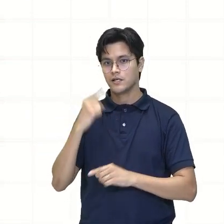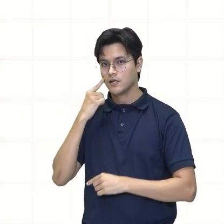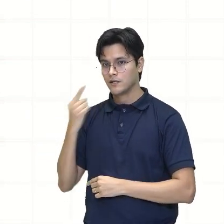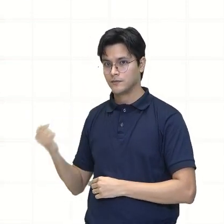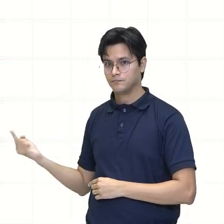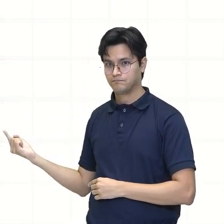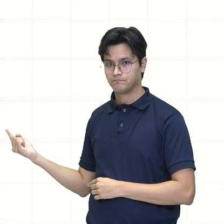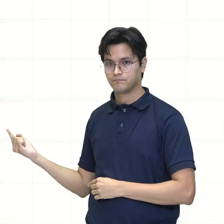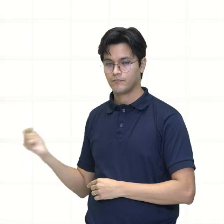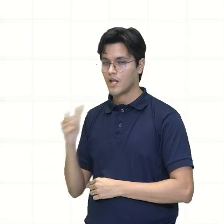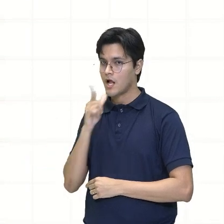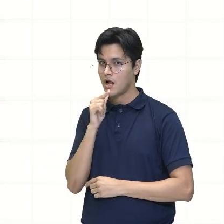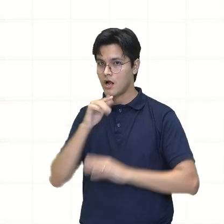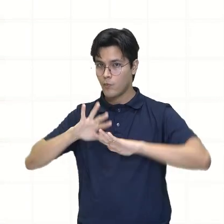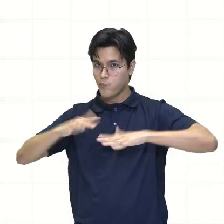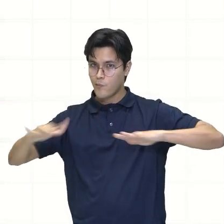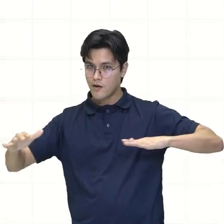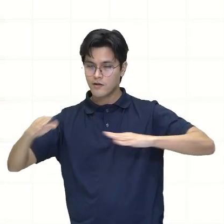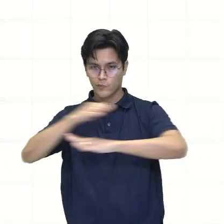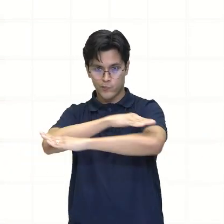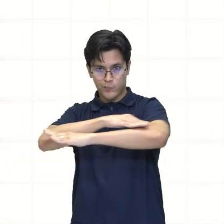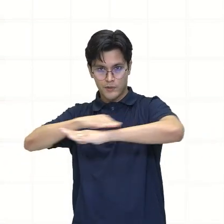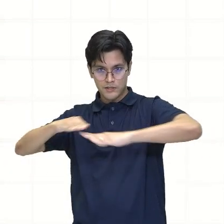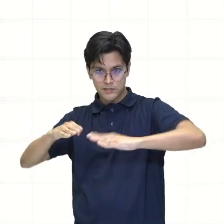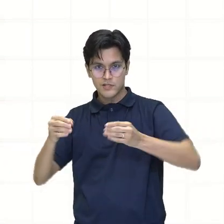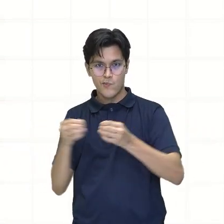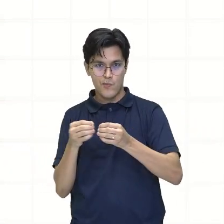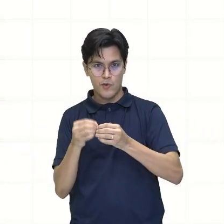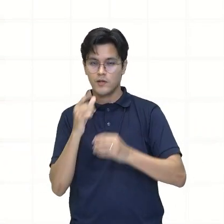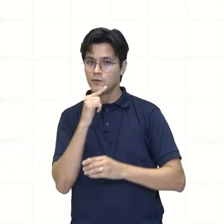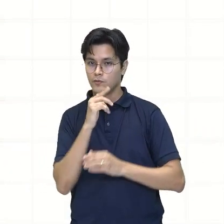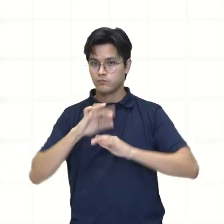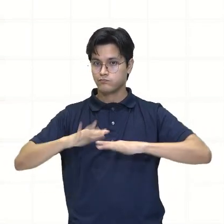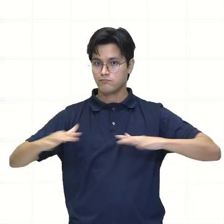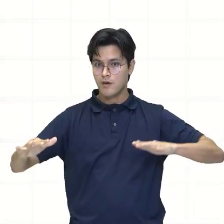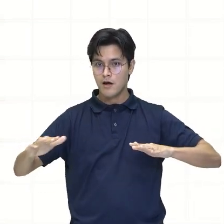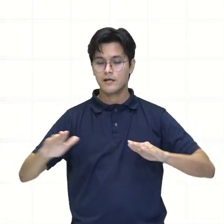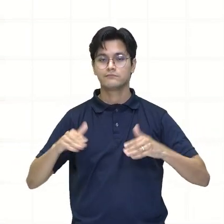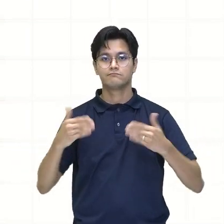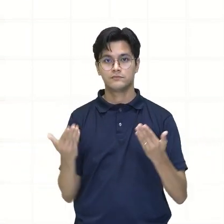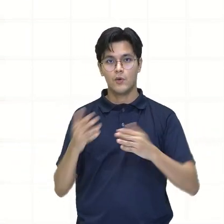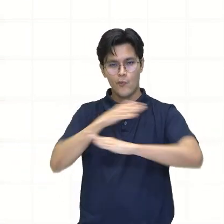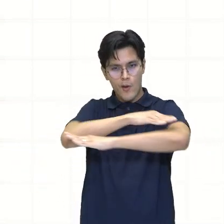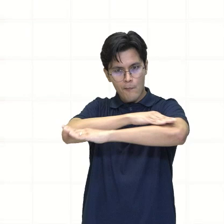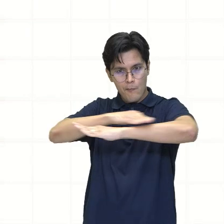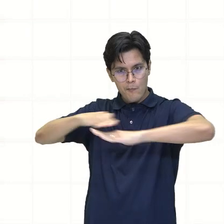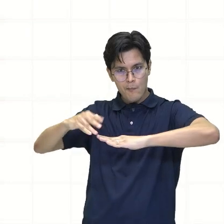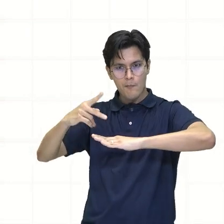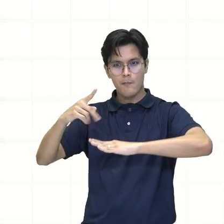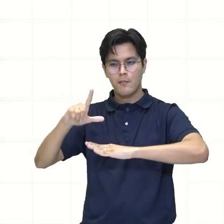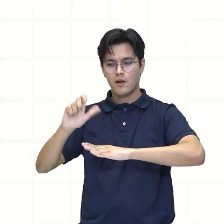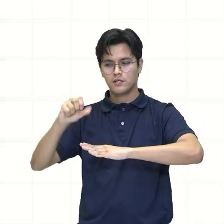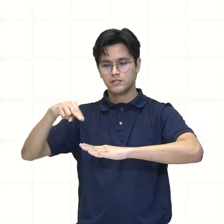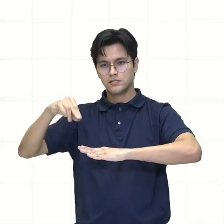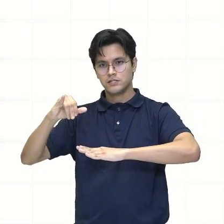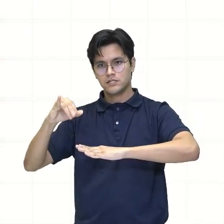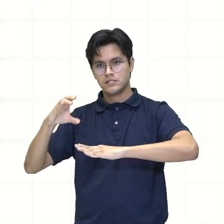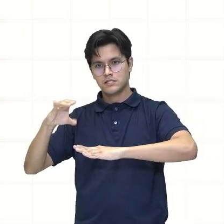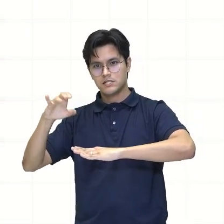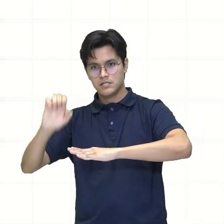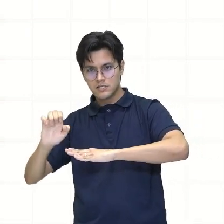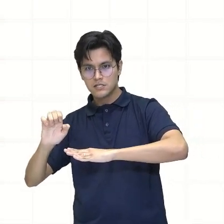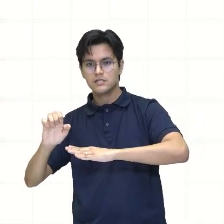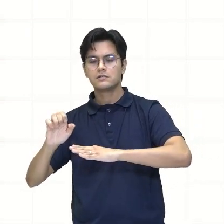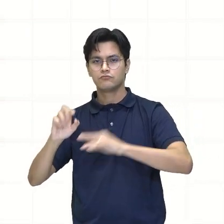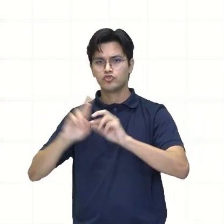presença ali dos mares, né, do oceano. Então, são planícies que vão se diferenciar também de acordo com